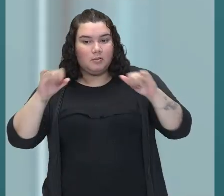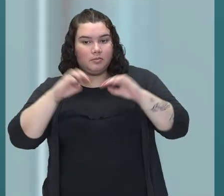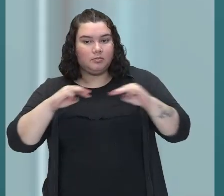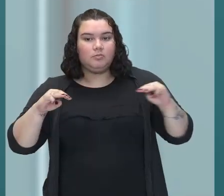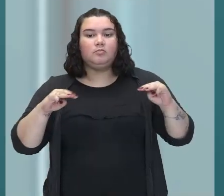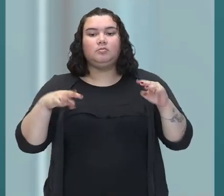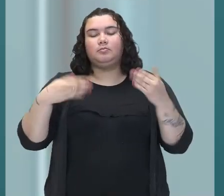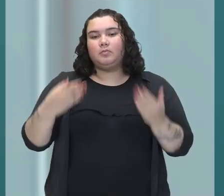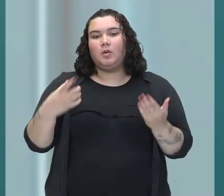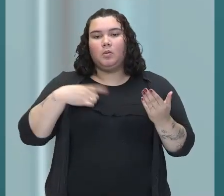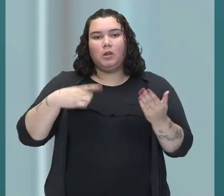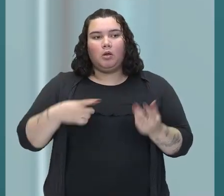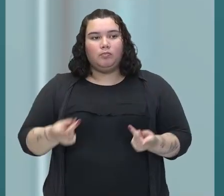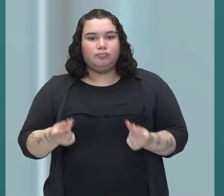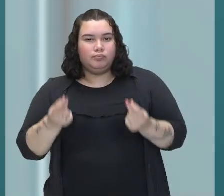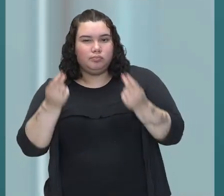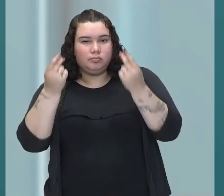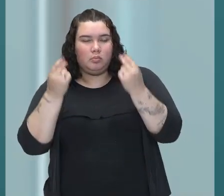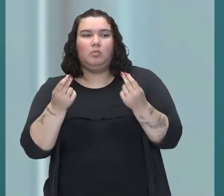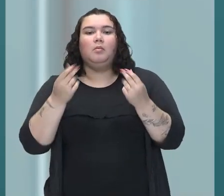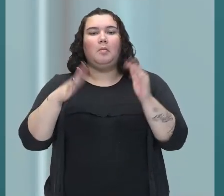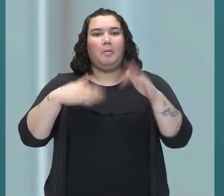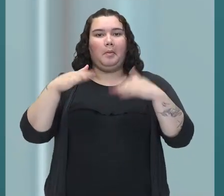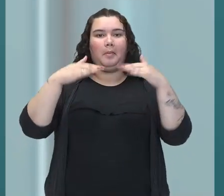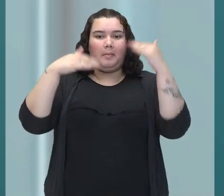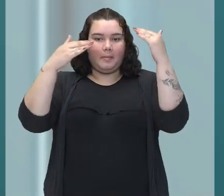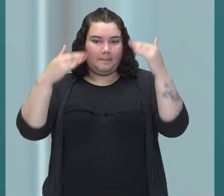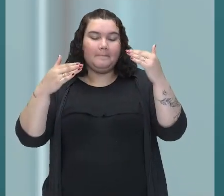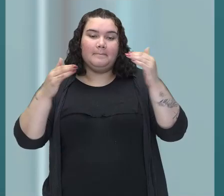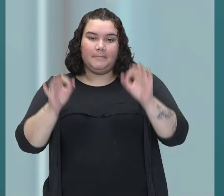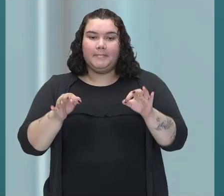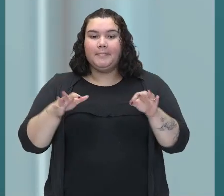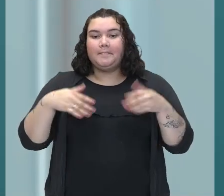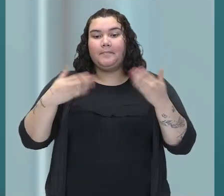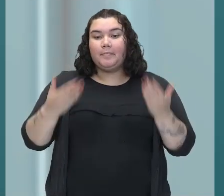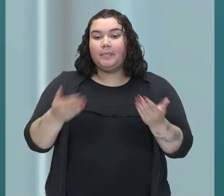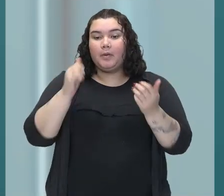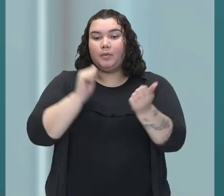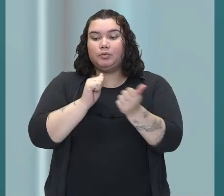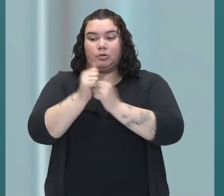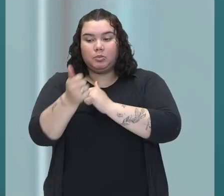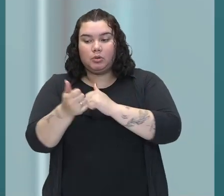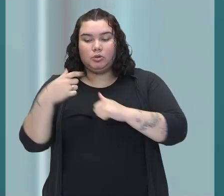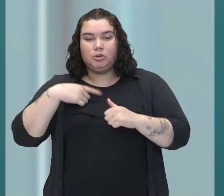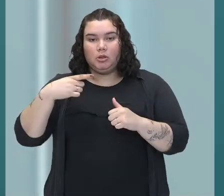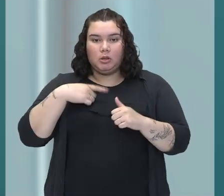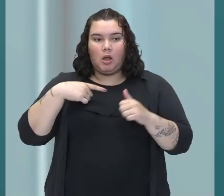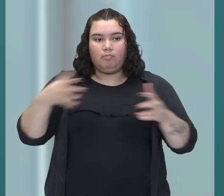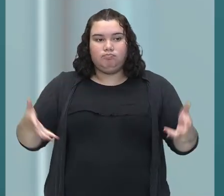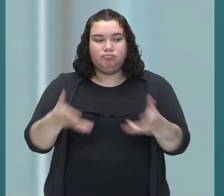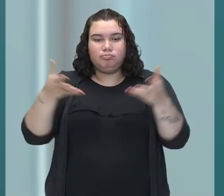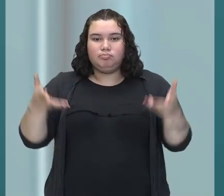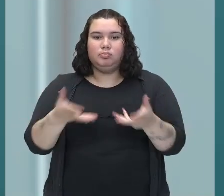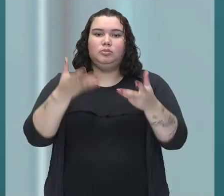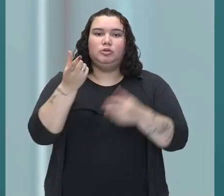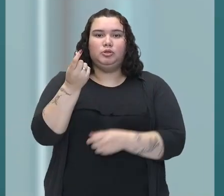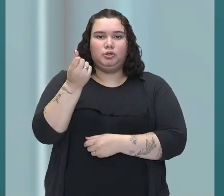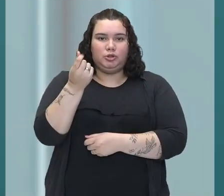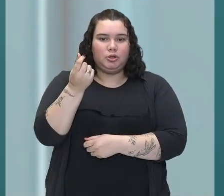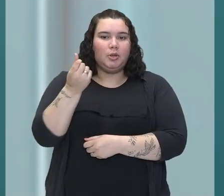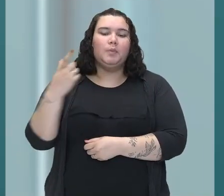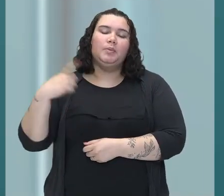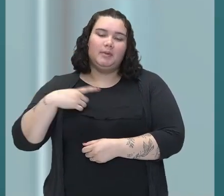gera lucro, lucro, lucro, muito lucro. Então, o esporte, ele movimenta muito dinheiro, gente. Muito, muito, muito